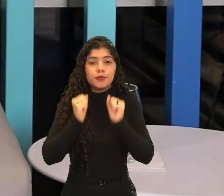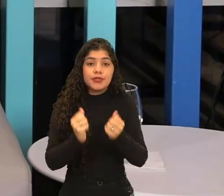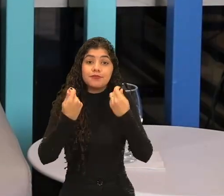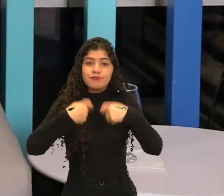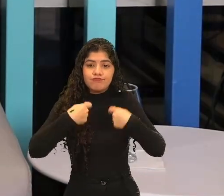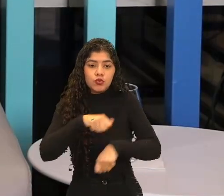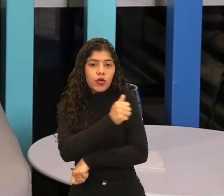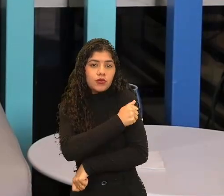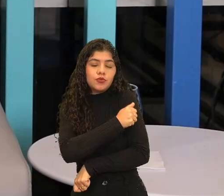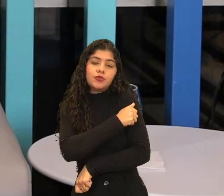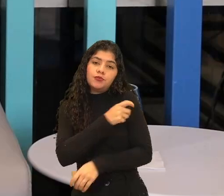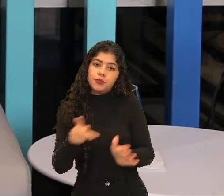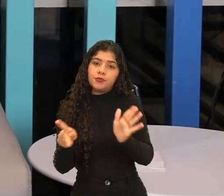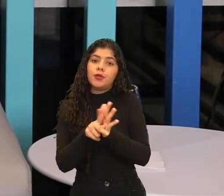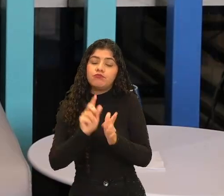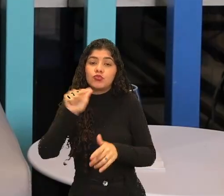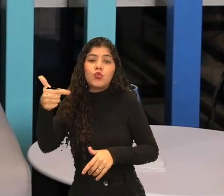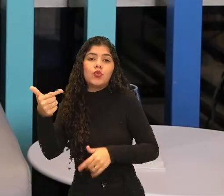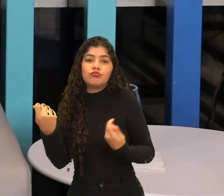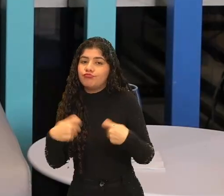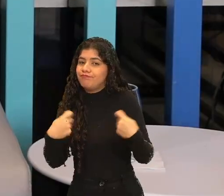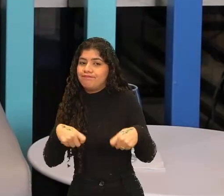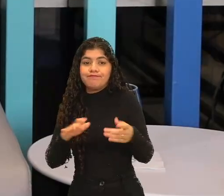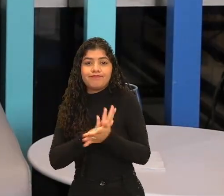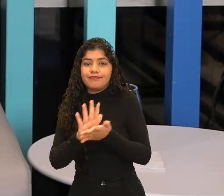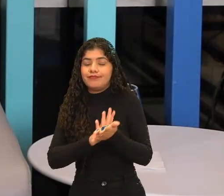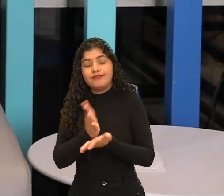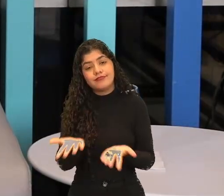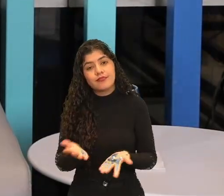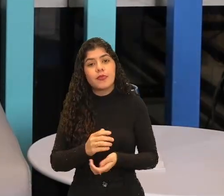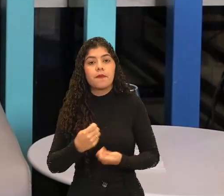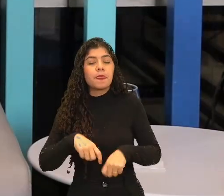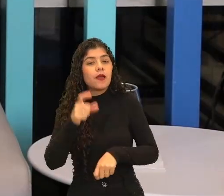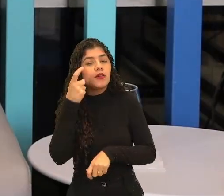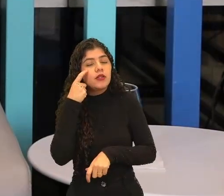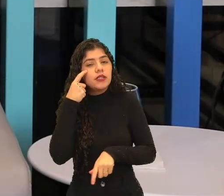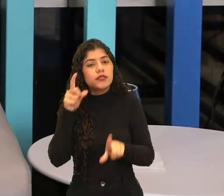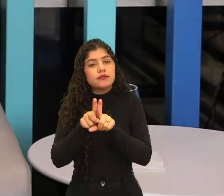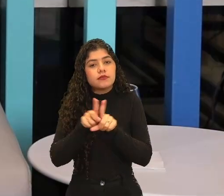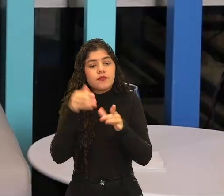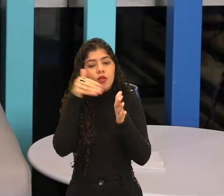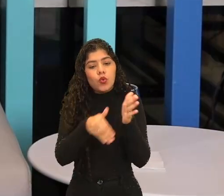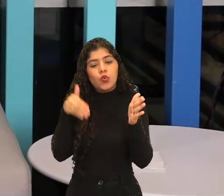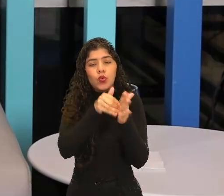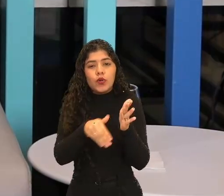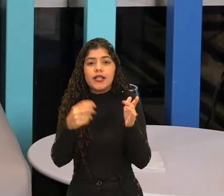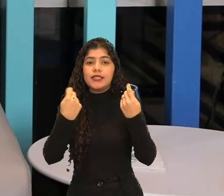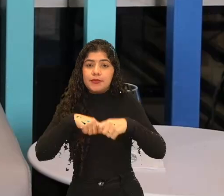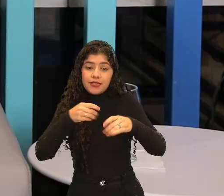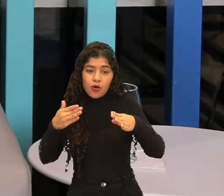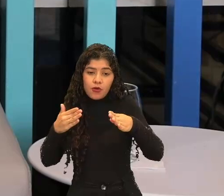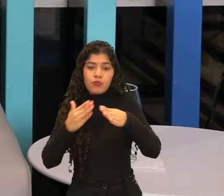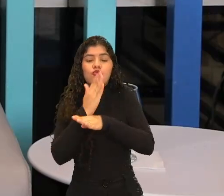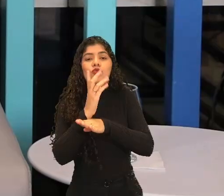aluno especificamente, que o outro não precise, né? Então, eu penso que as barreiras atitudinais, elas precisam ser